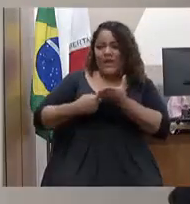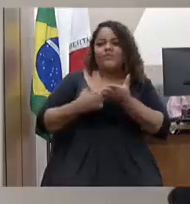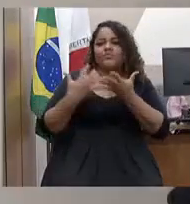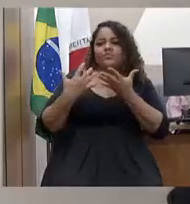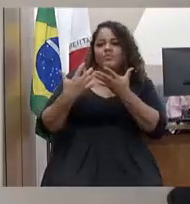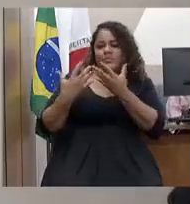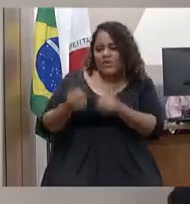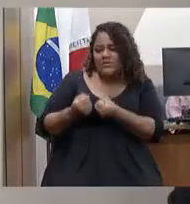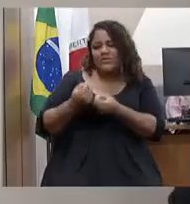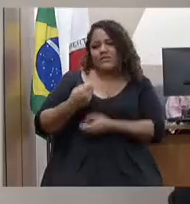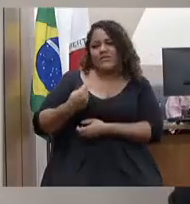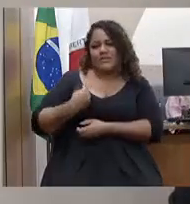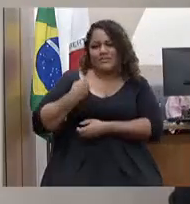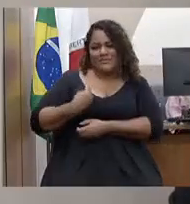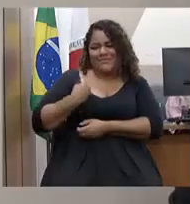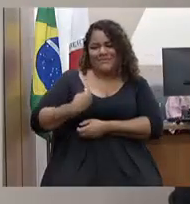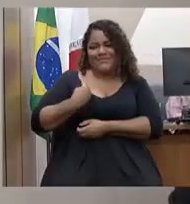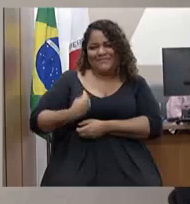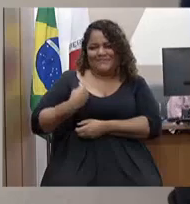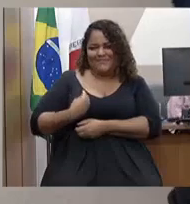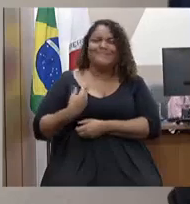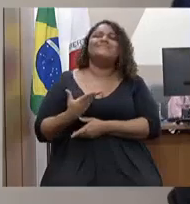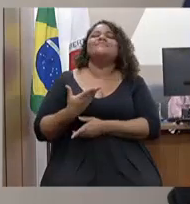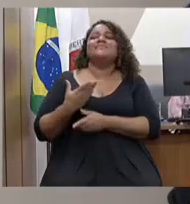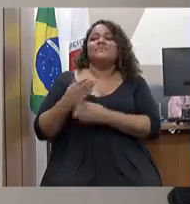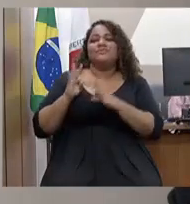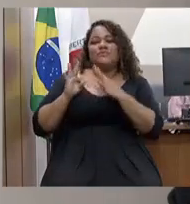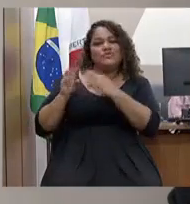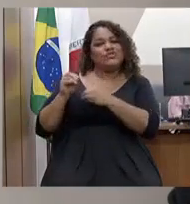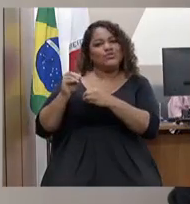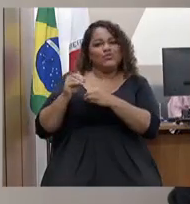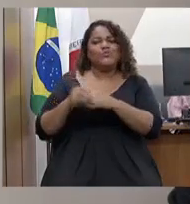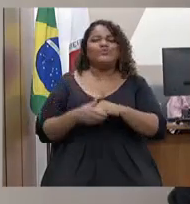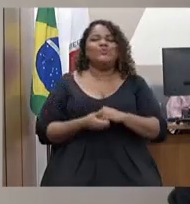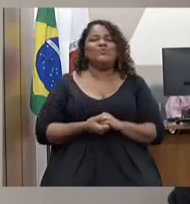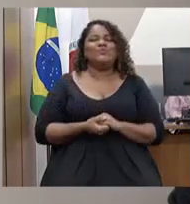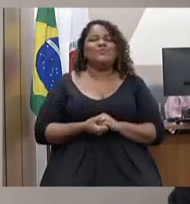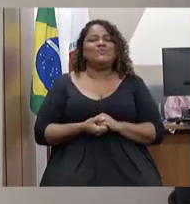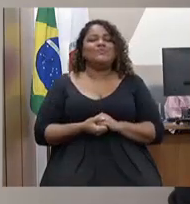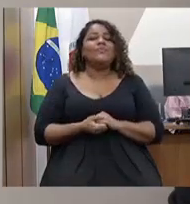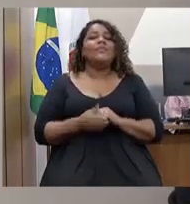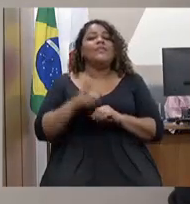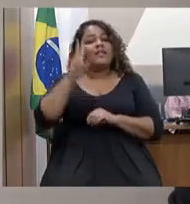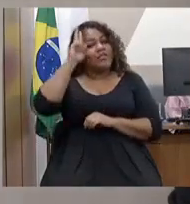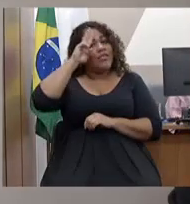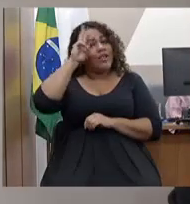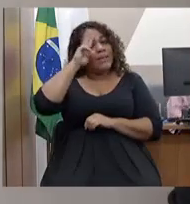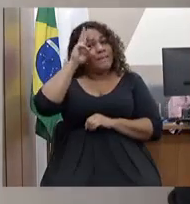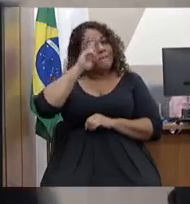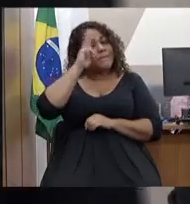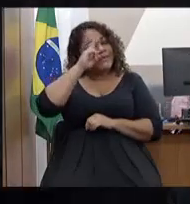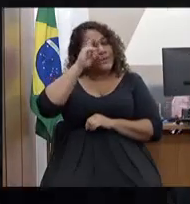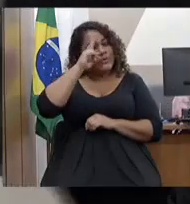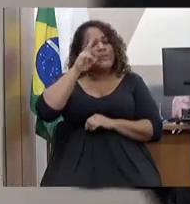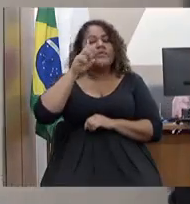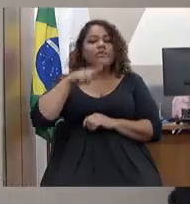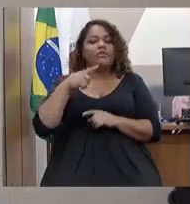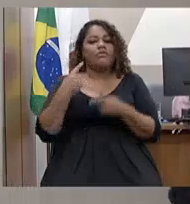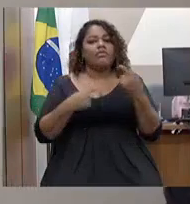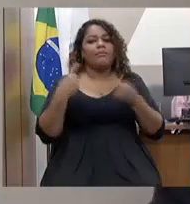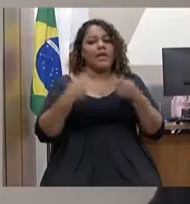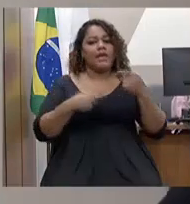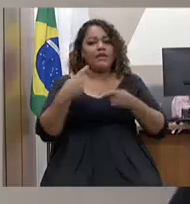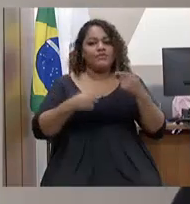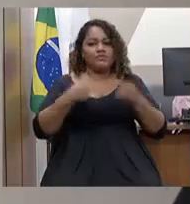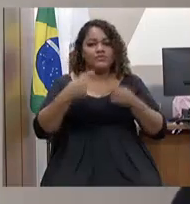participação de todos e todas é Lembrando que são um debate para a